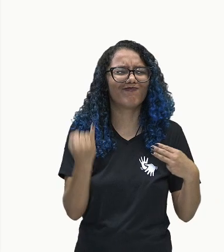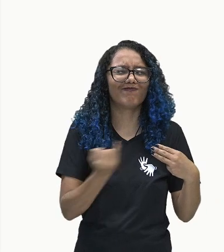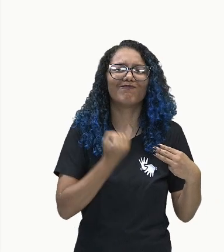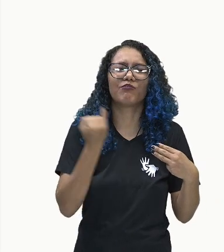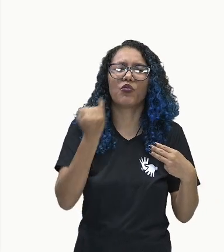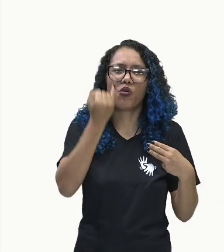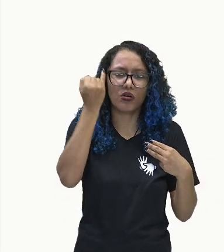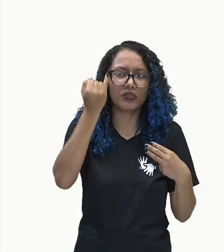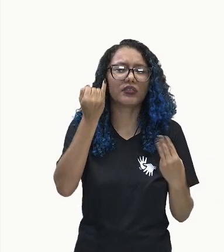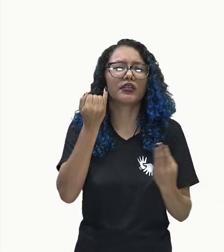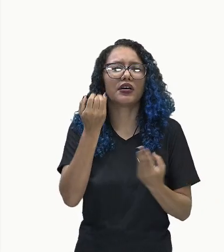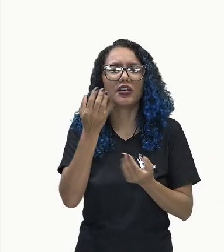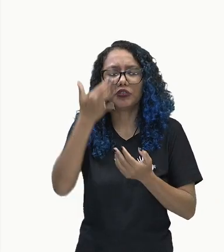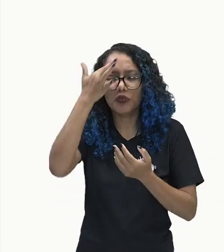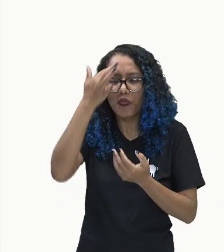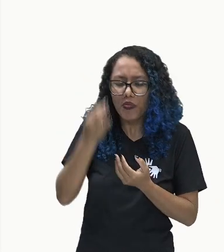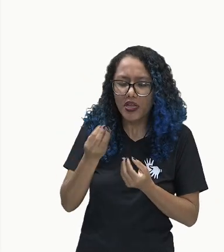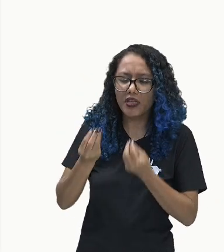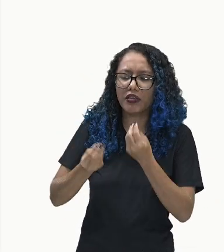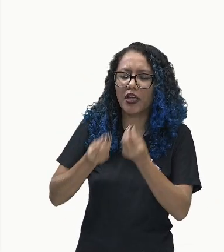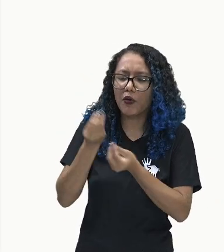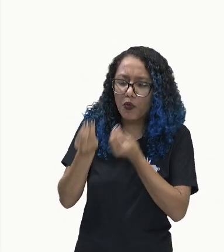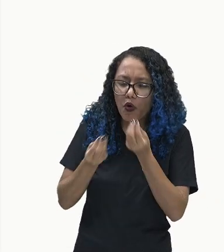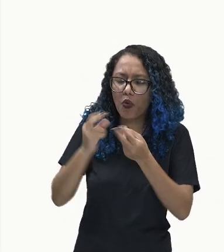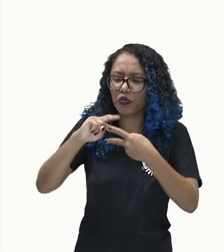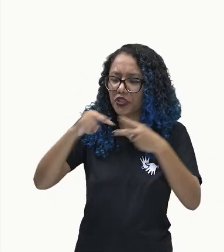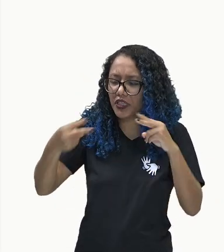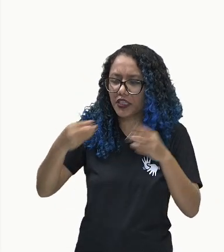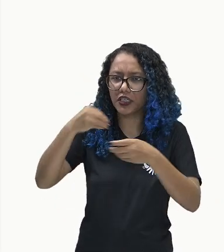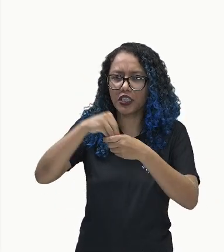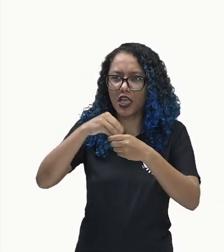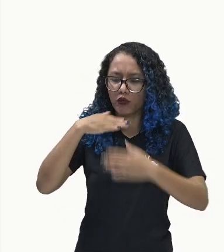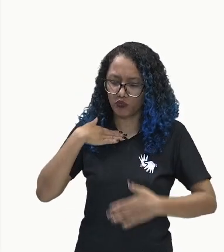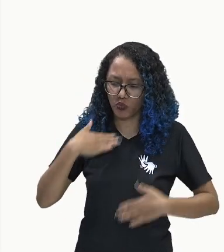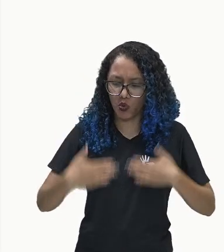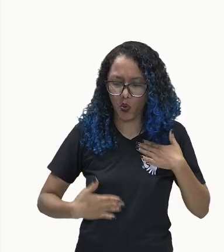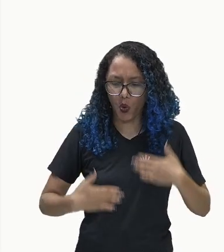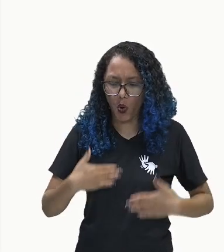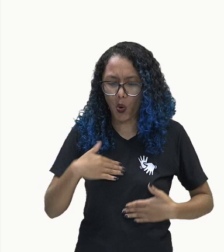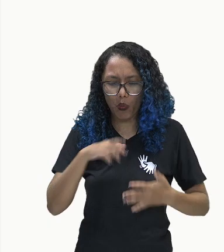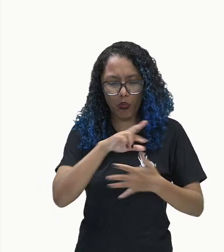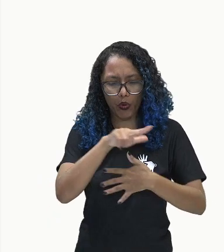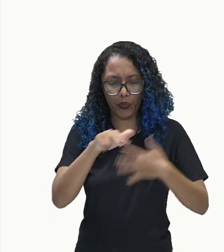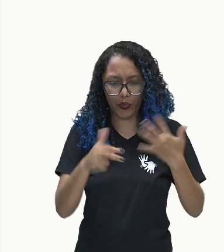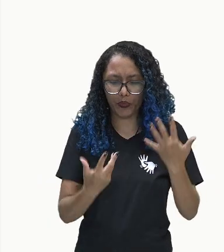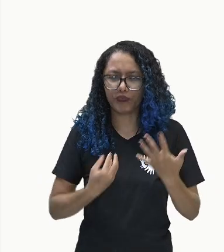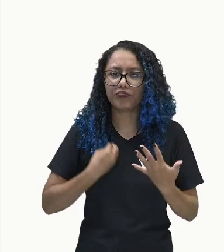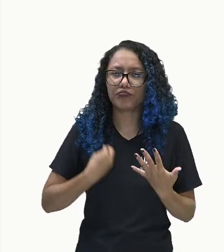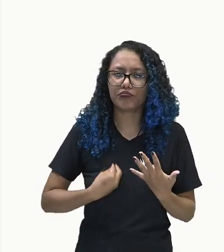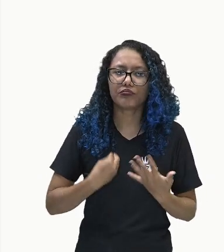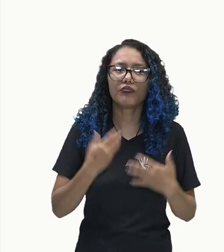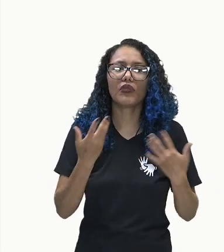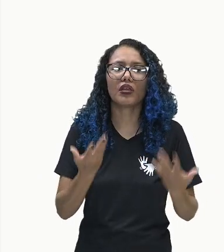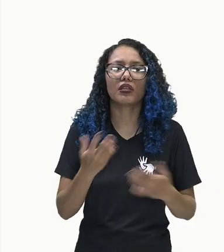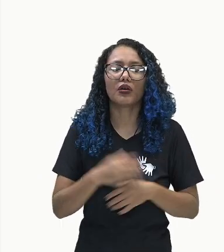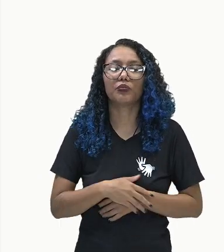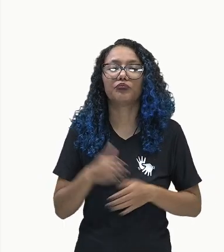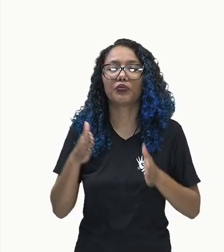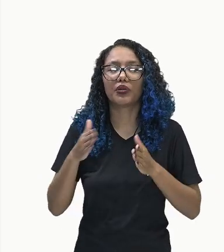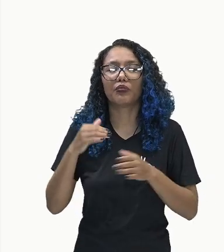a genética que estava ali nos indivíduos. Nós estamos, na sequência aí, nós temos que de